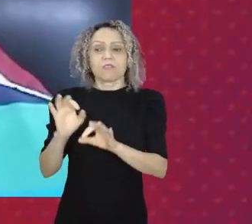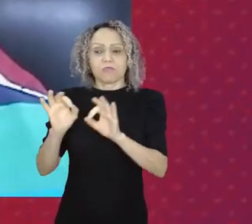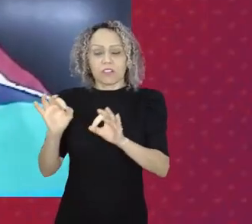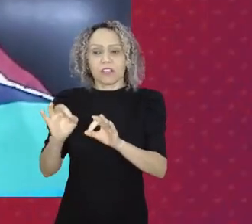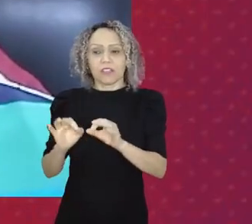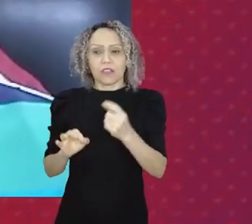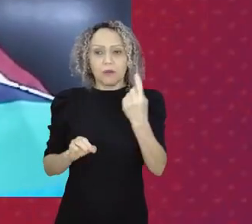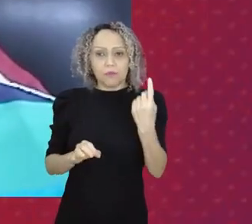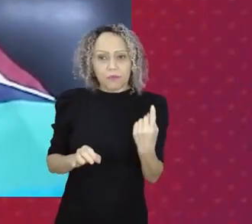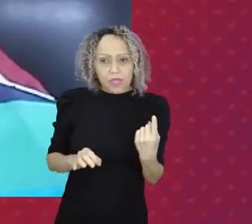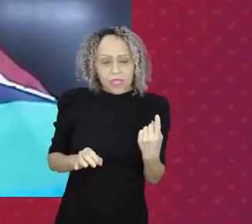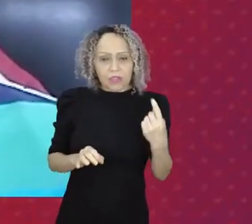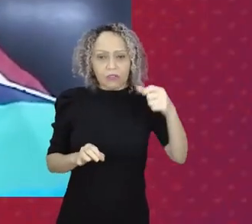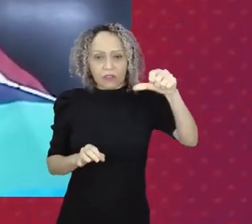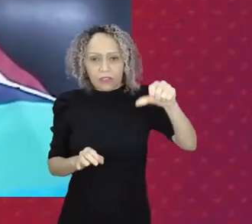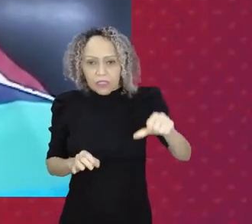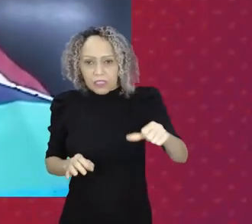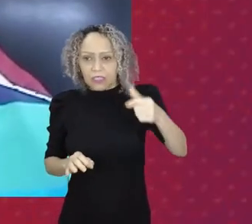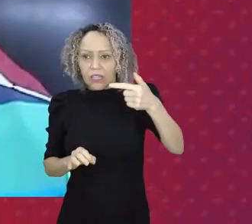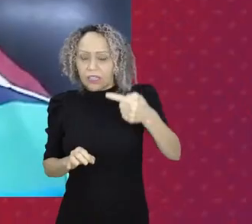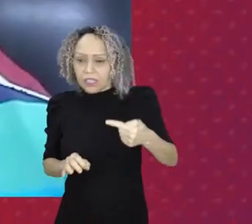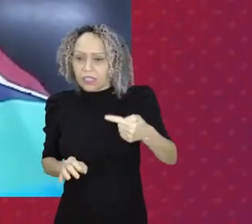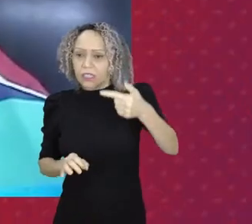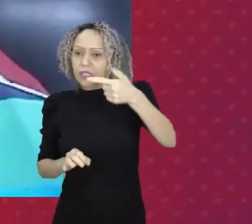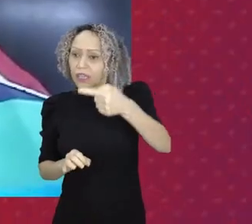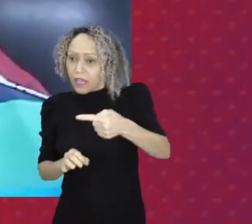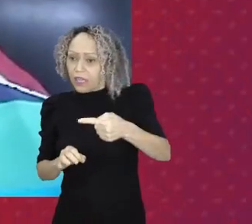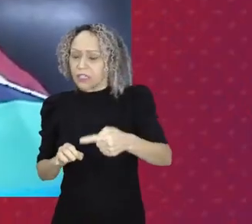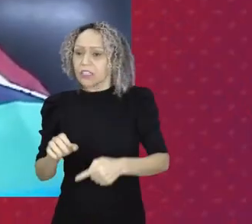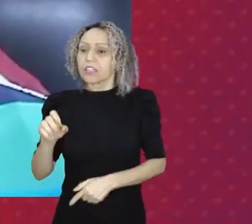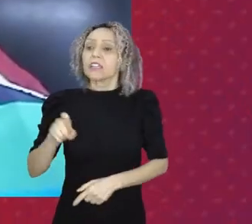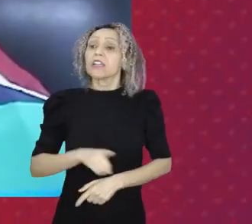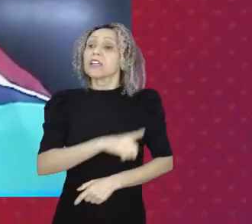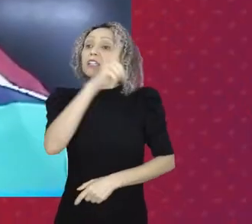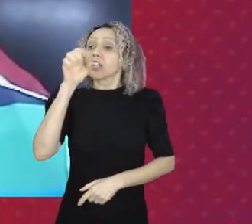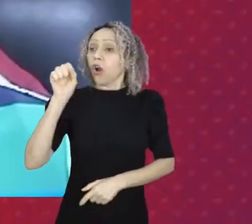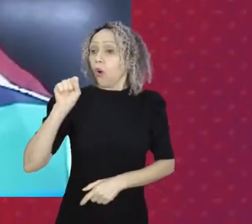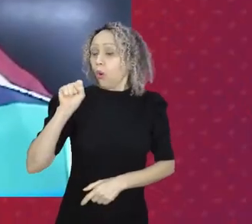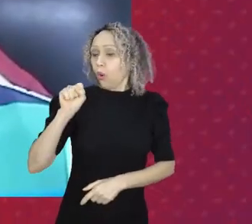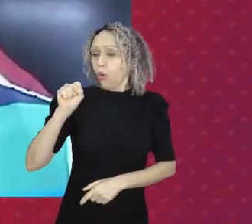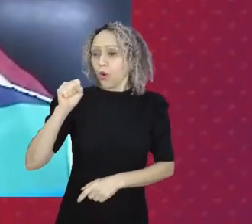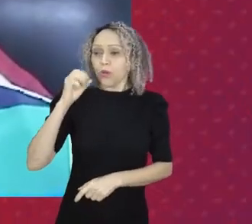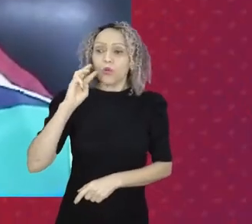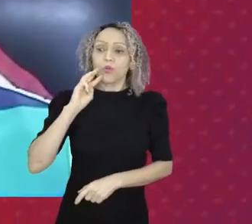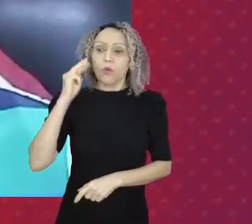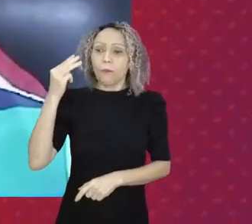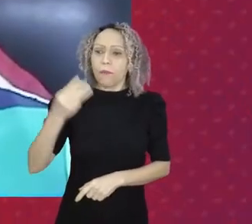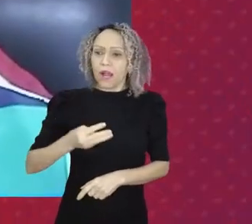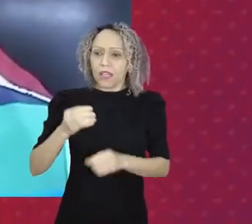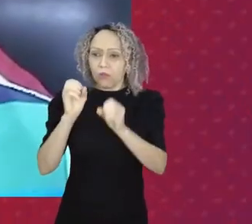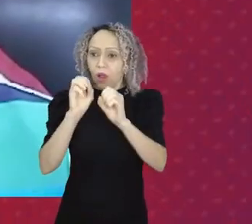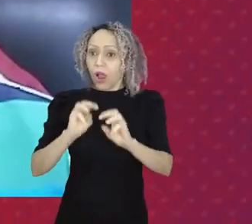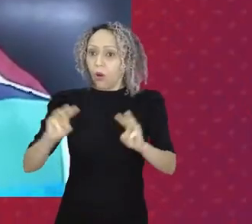1977 foi o 8 de março, que foi reconhecido oficialmente pela ONU.